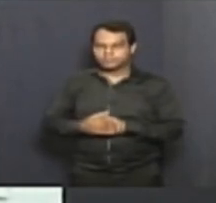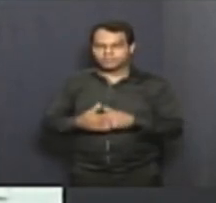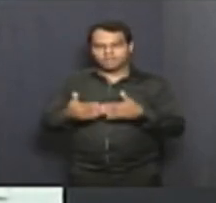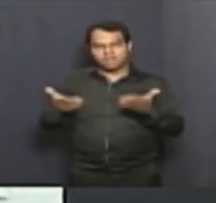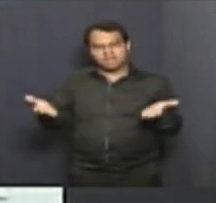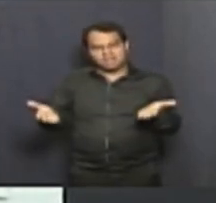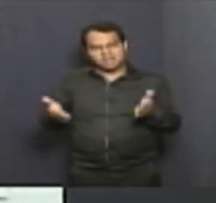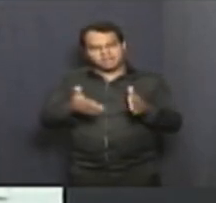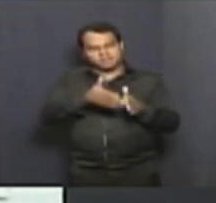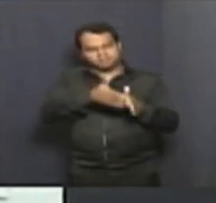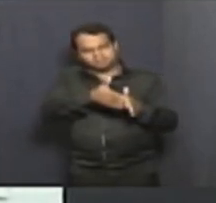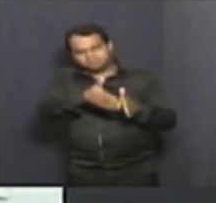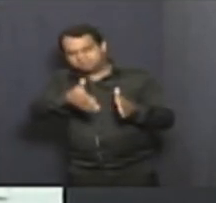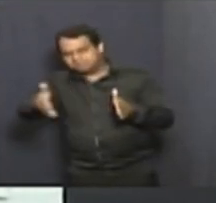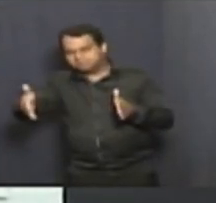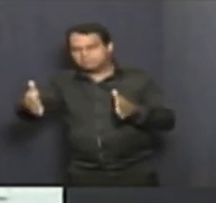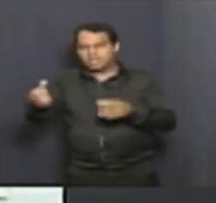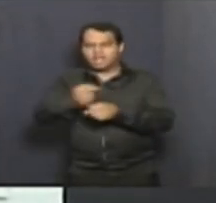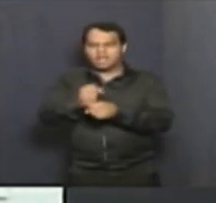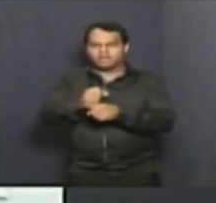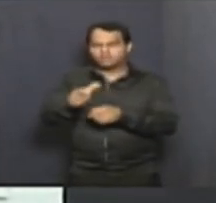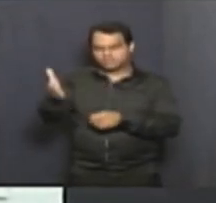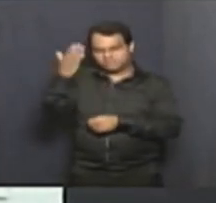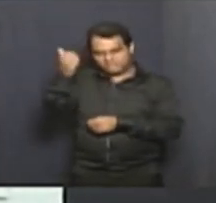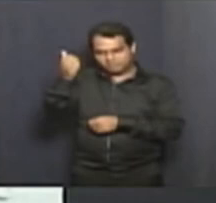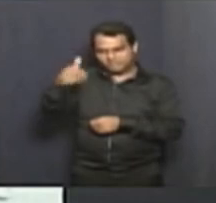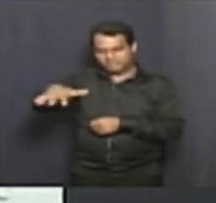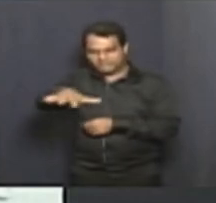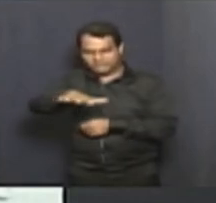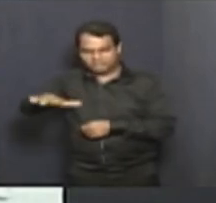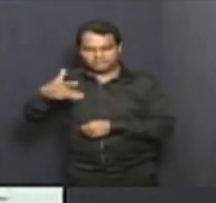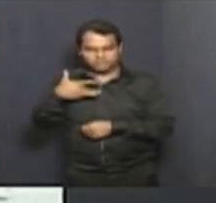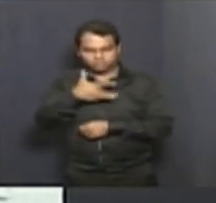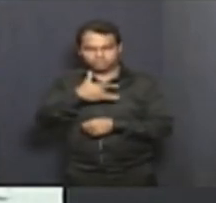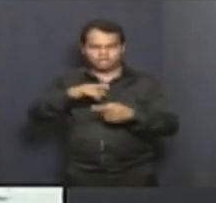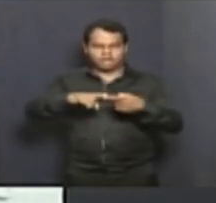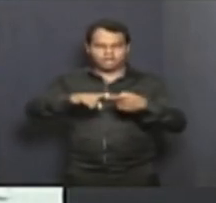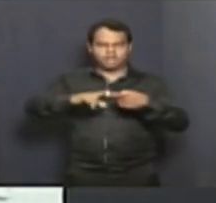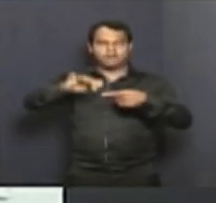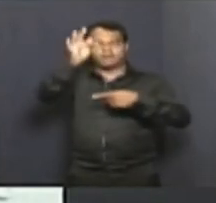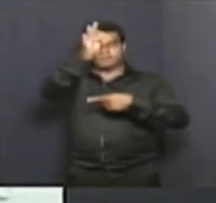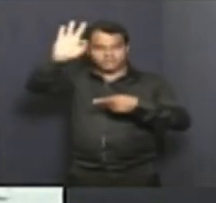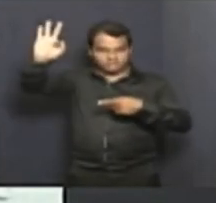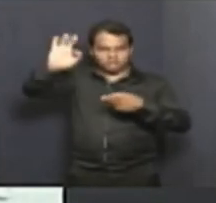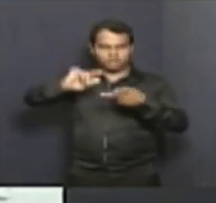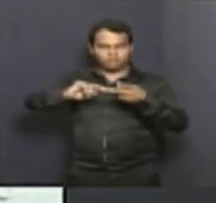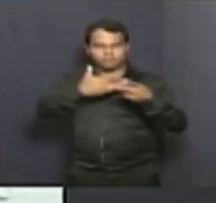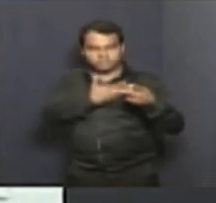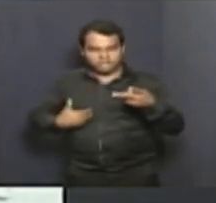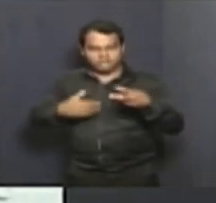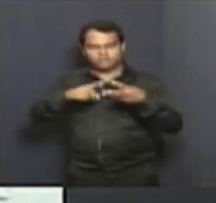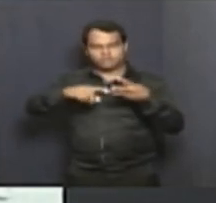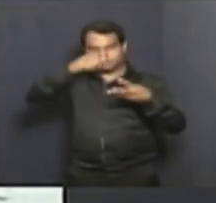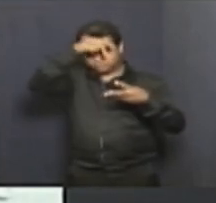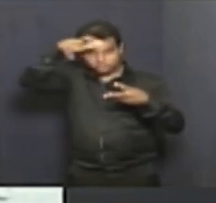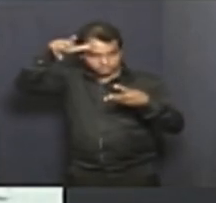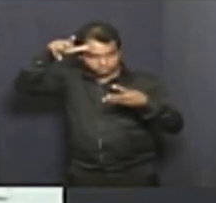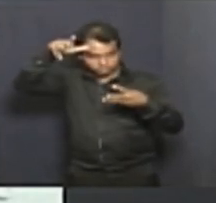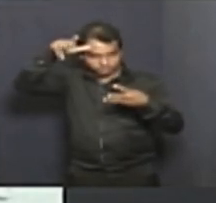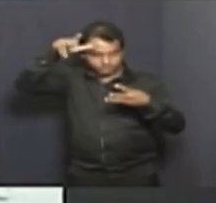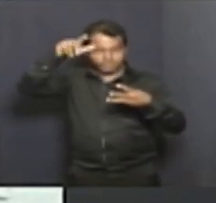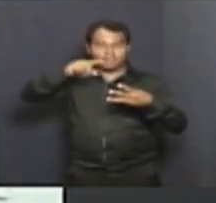juros você sabe que a saúde é tripartite é município estado e governo federal e nós somos o governo